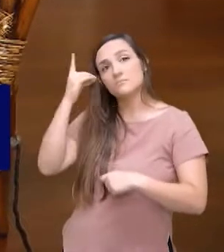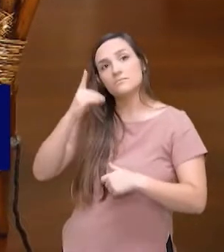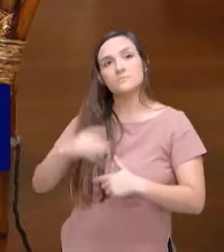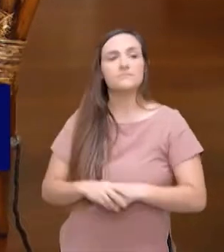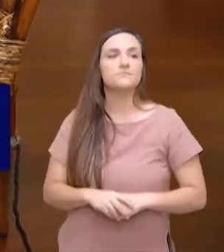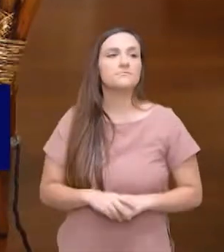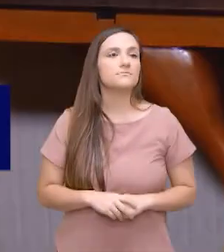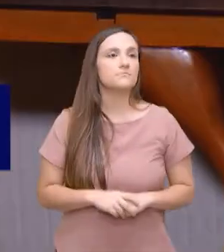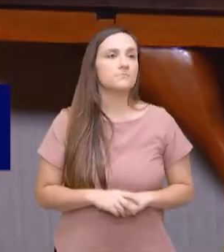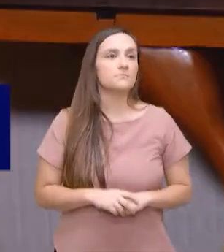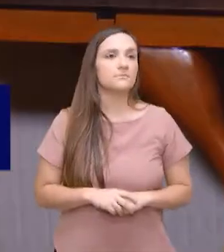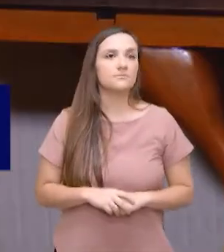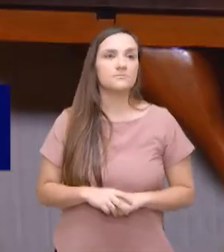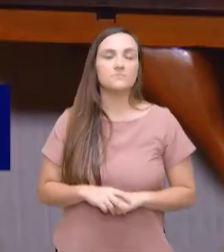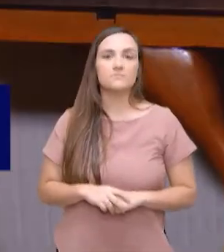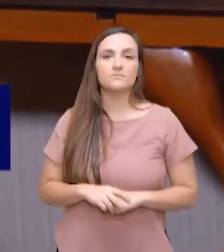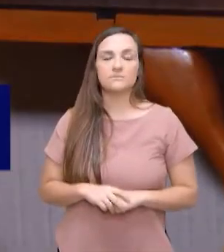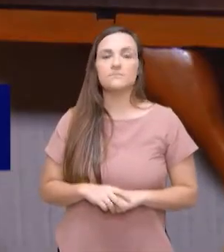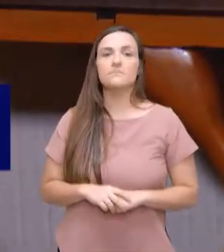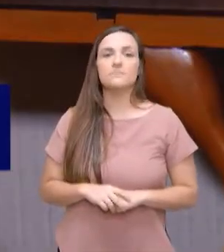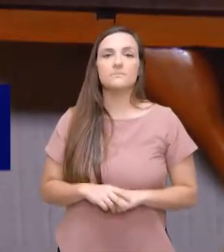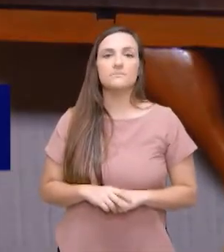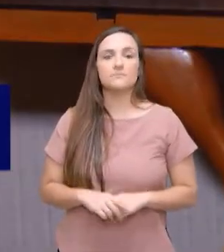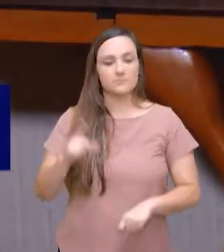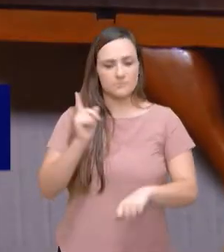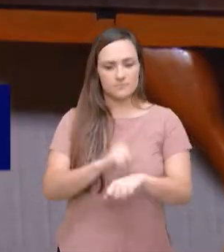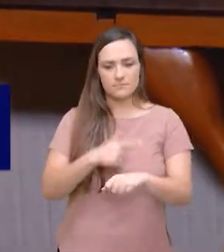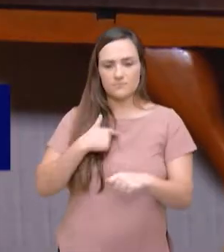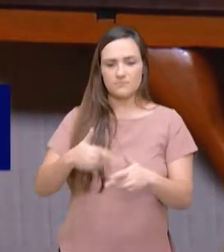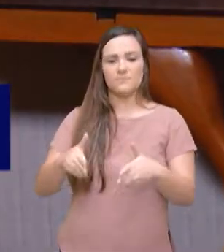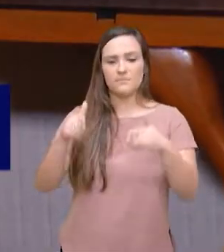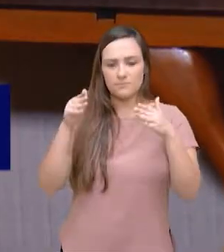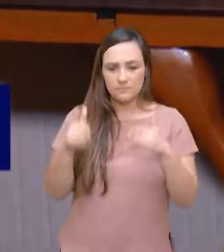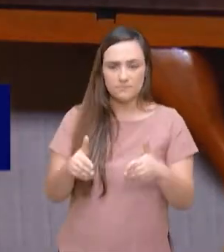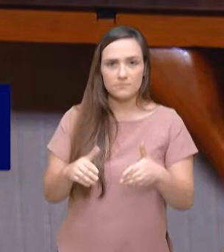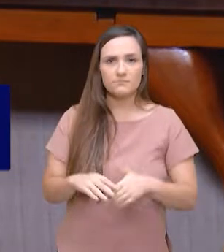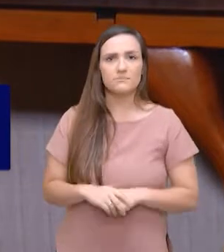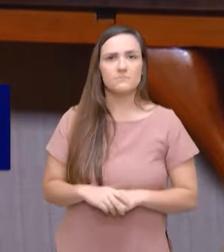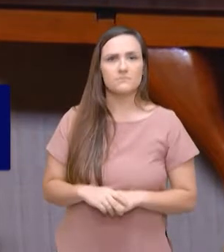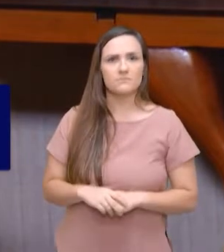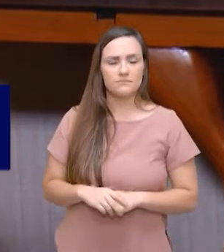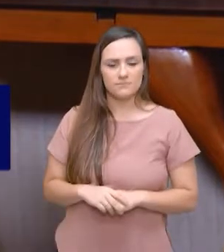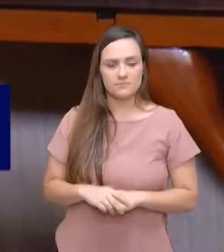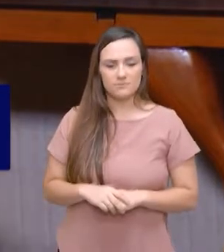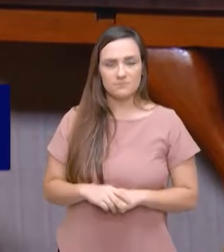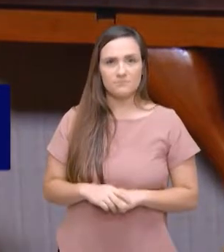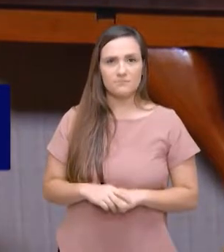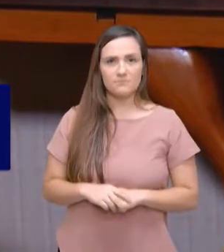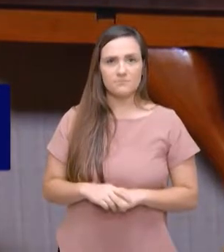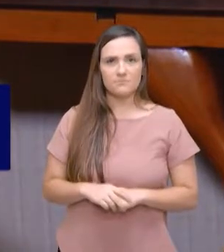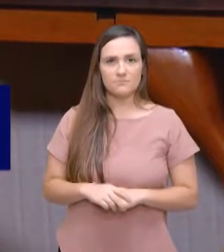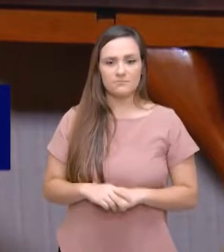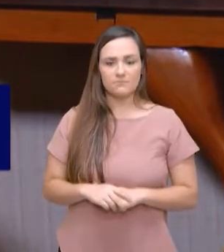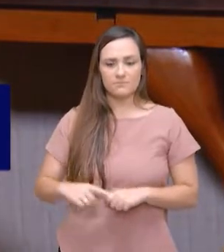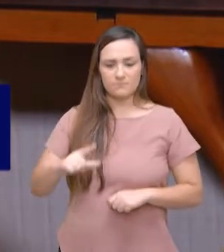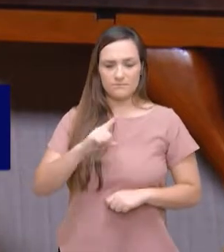deputado. Eu cheguei na sala dela, tinha uma parede,